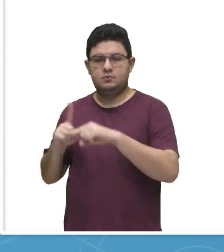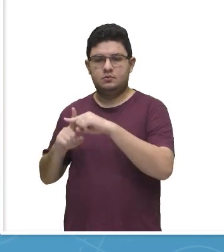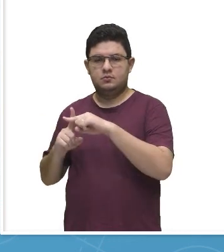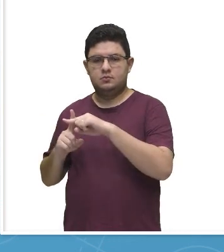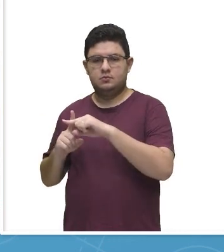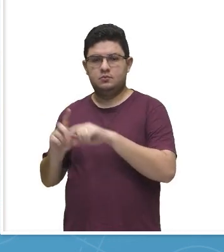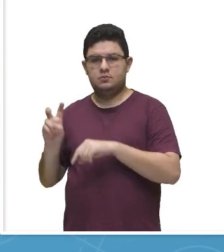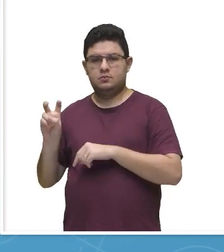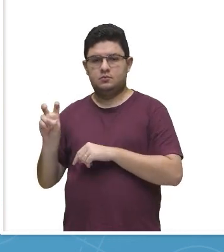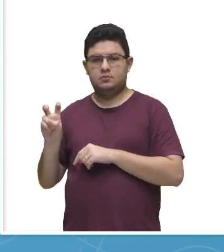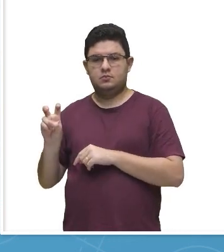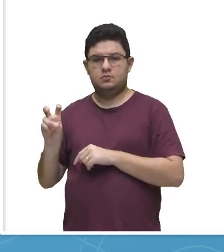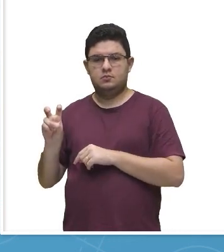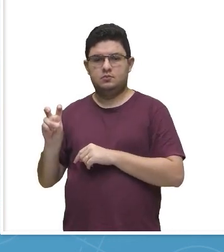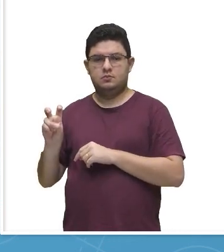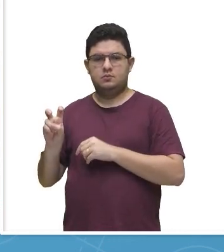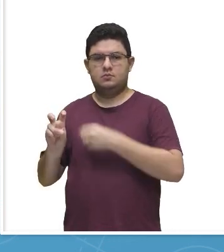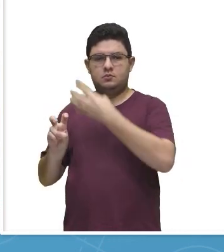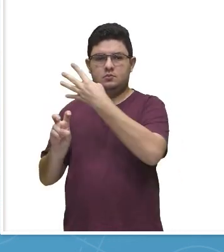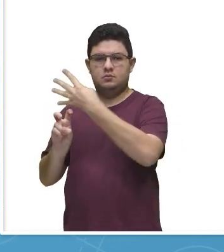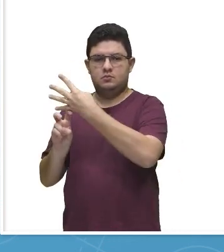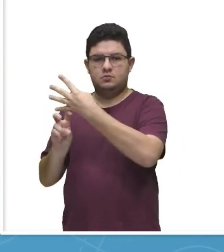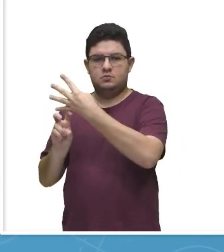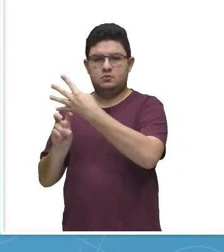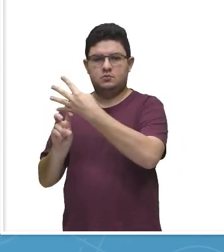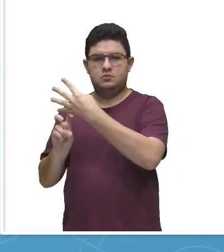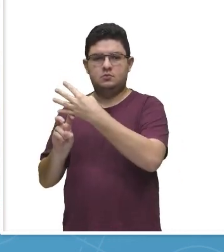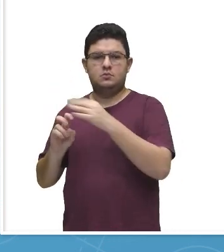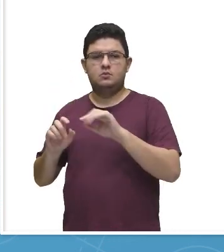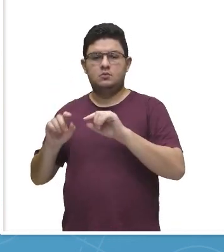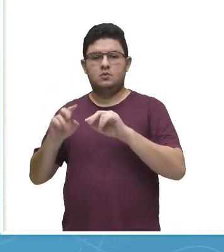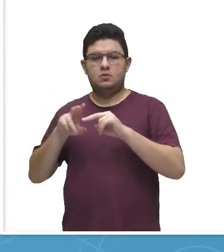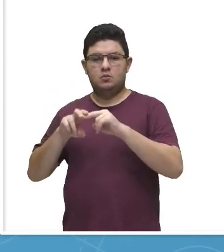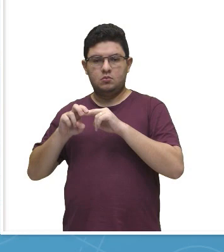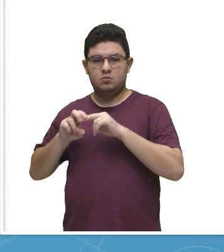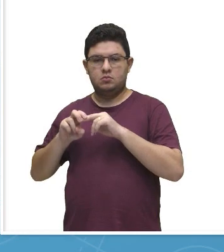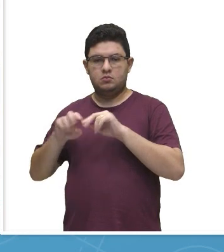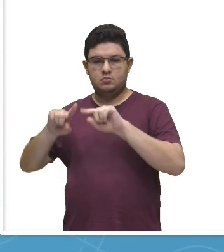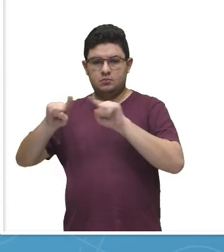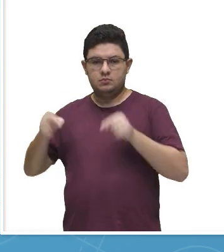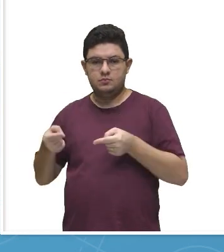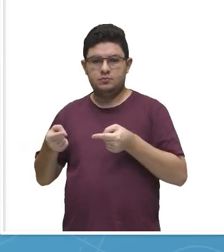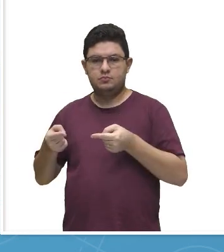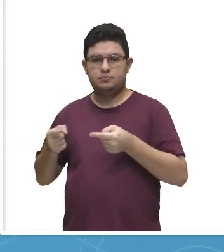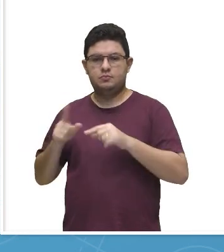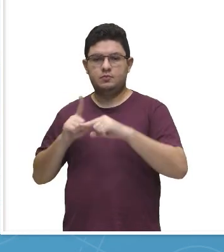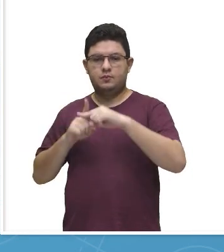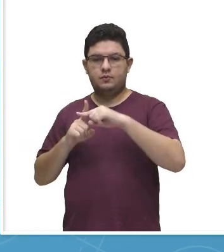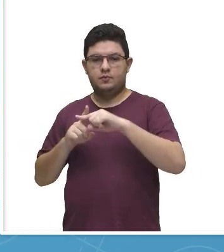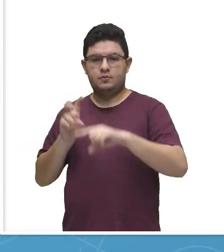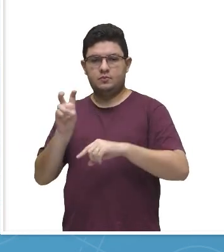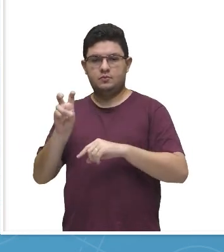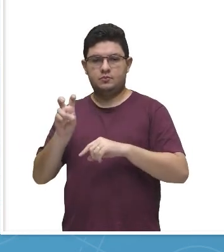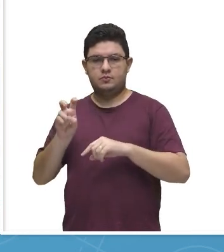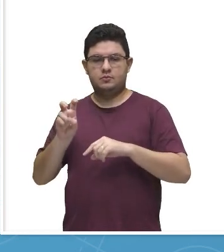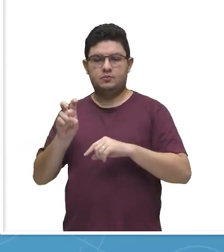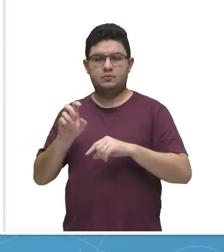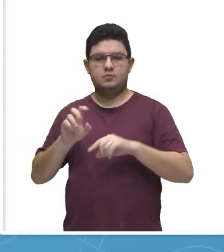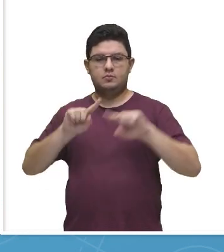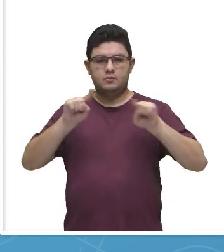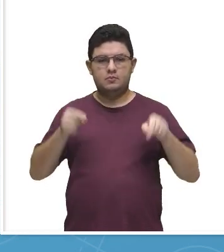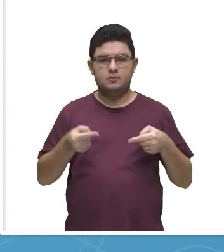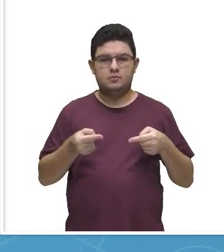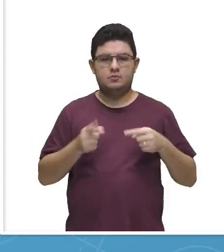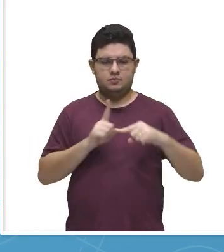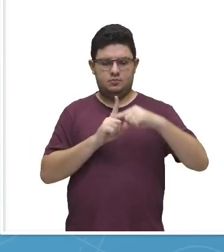elevado à quarta potência. Portanto, nós teremos mais 5 que multiplica mais 5, que multiplica mais 5, que multiplica mais 5.